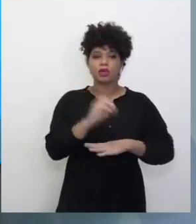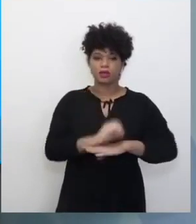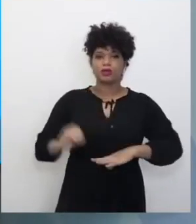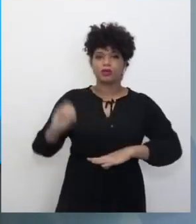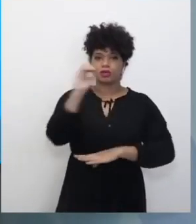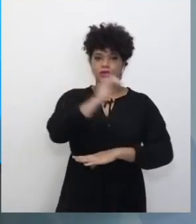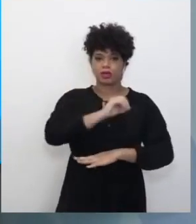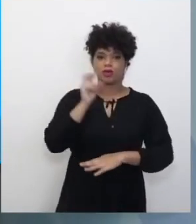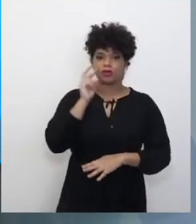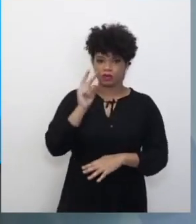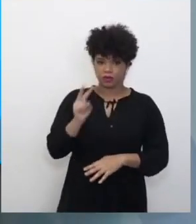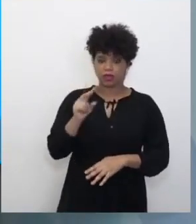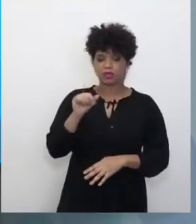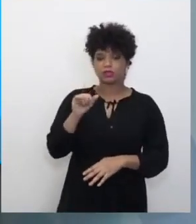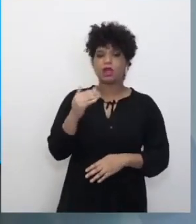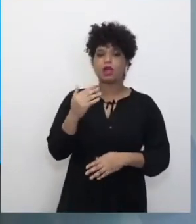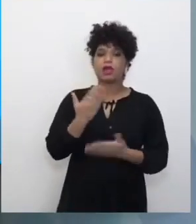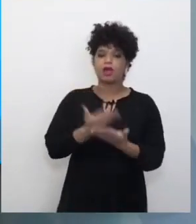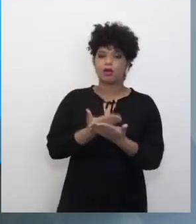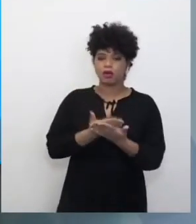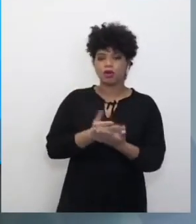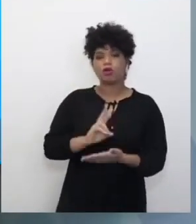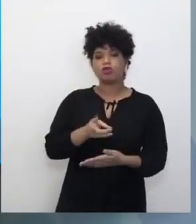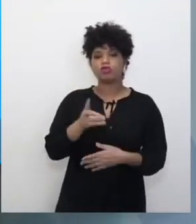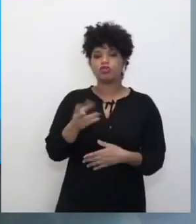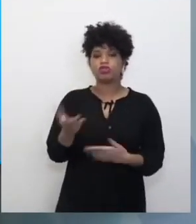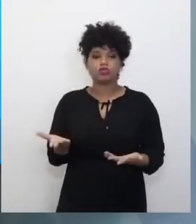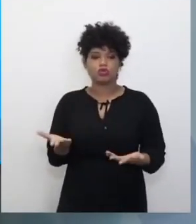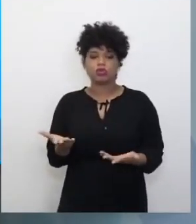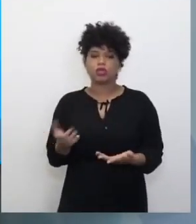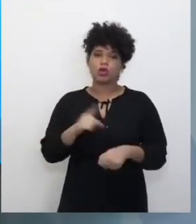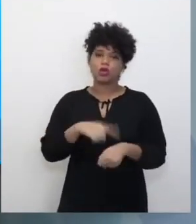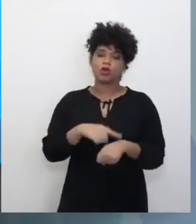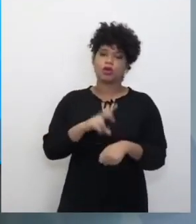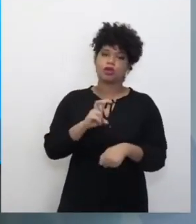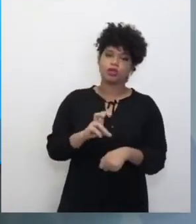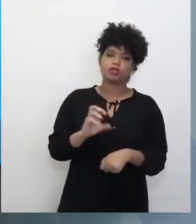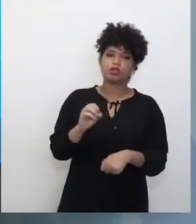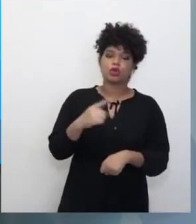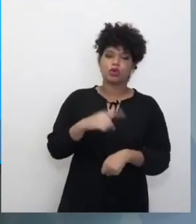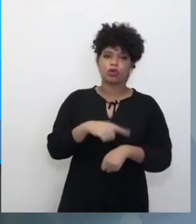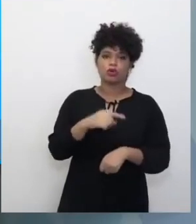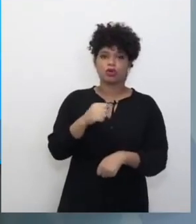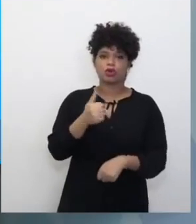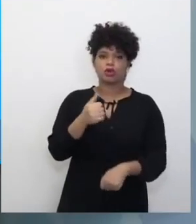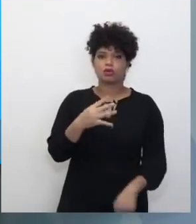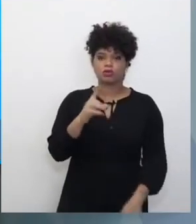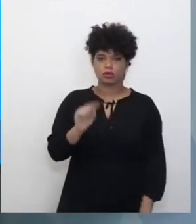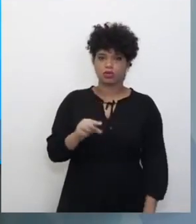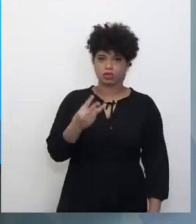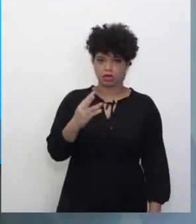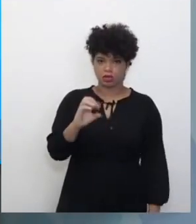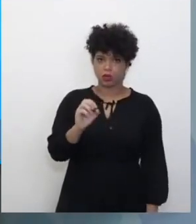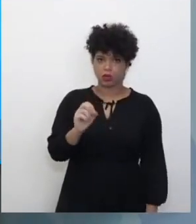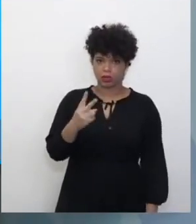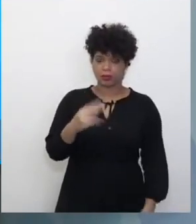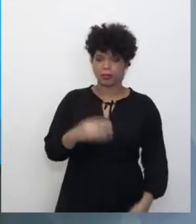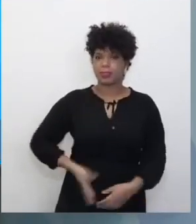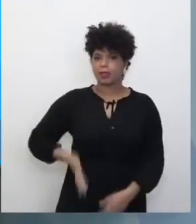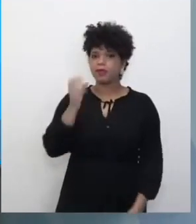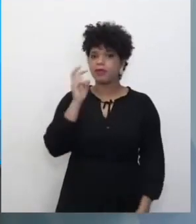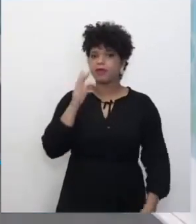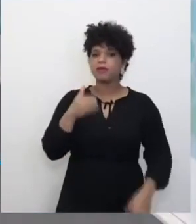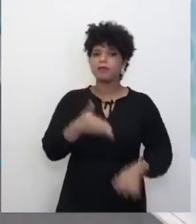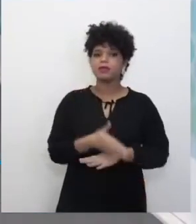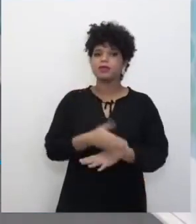só verificar lá se as aulas vão voltar a ser às 15 ou se vai continuar às 14h30. Mas é só isso, tá? Vamos ver a participação